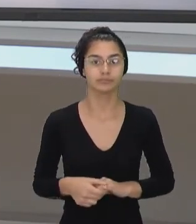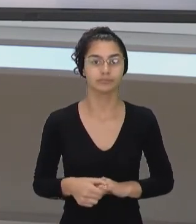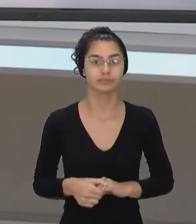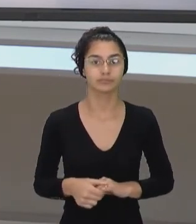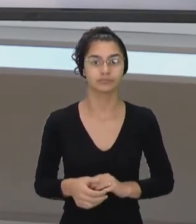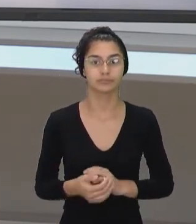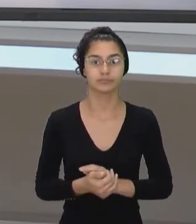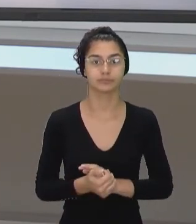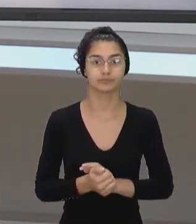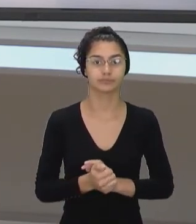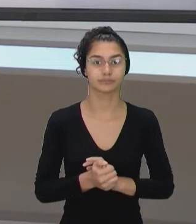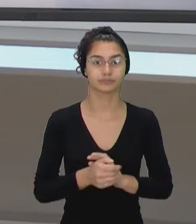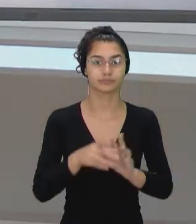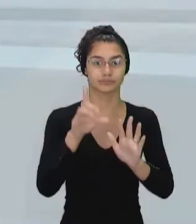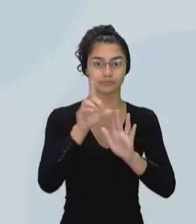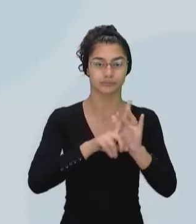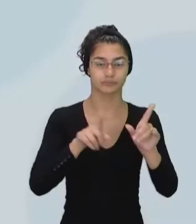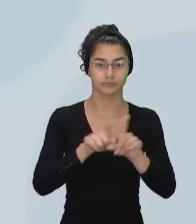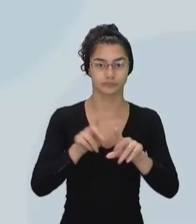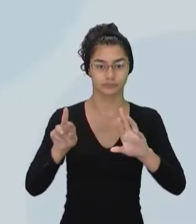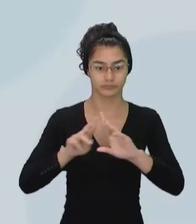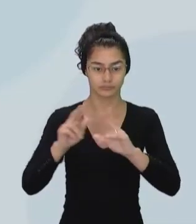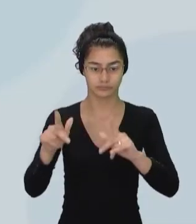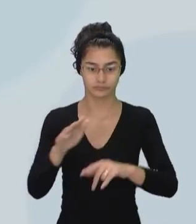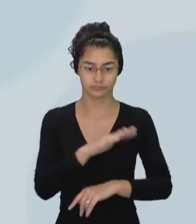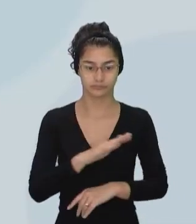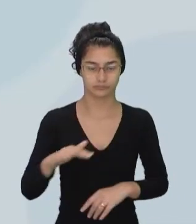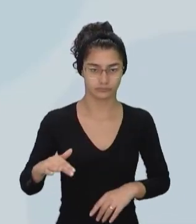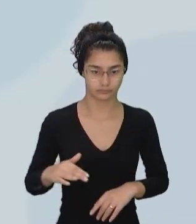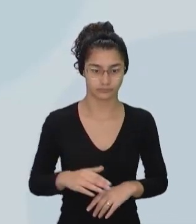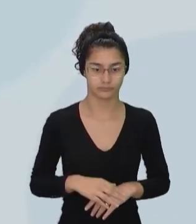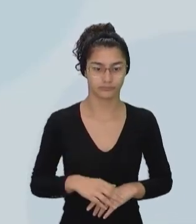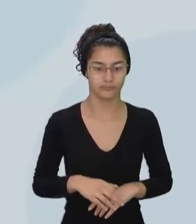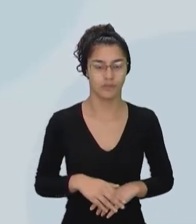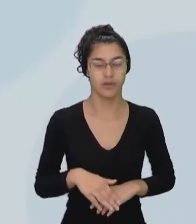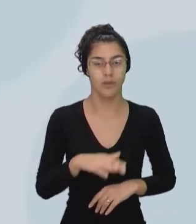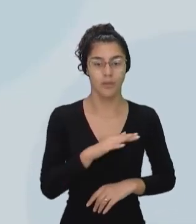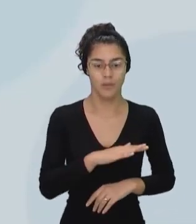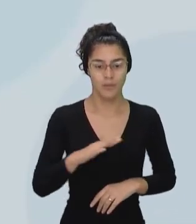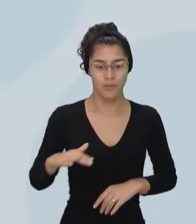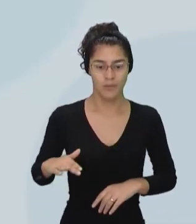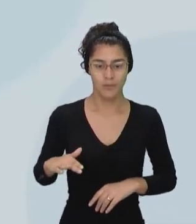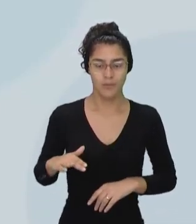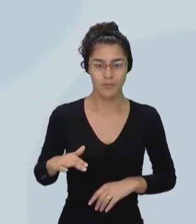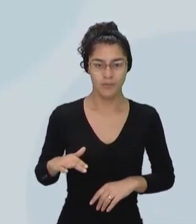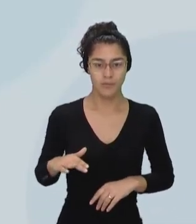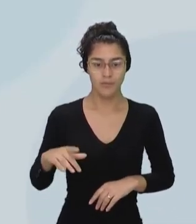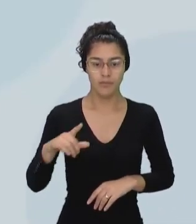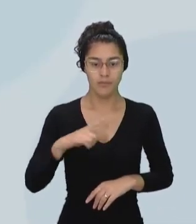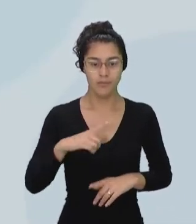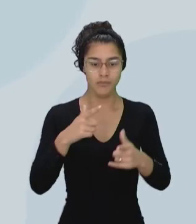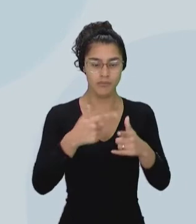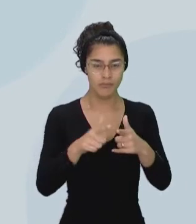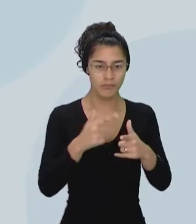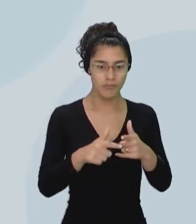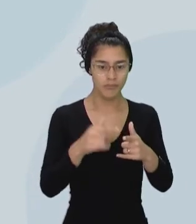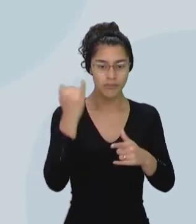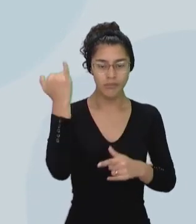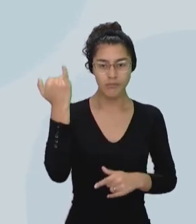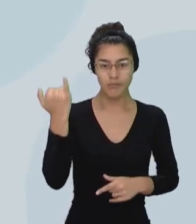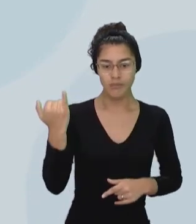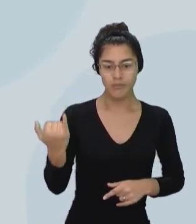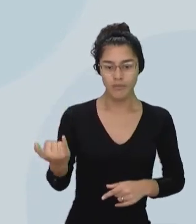entra num outro dado a respeito das crianças, que são, olha só, as crianças sofrem muito com os quadros de